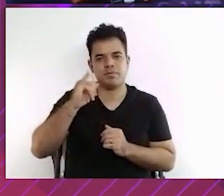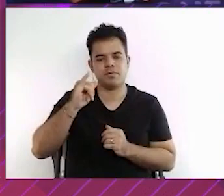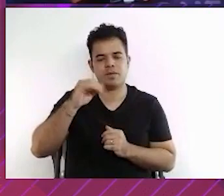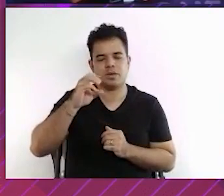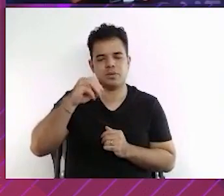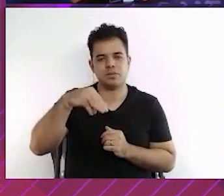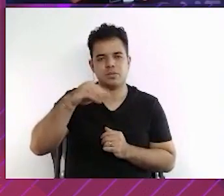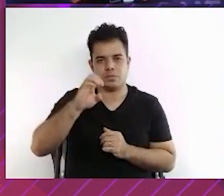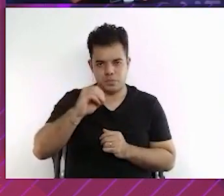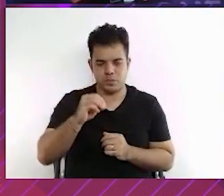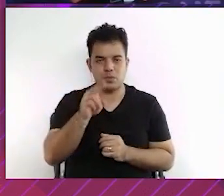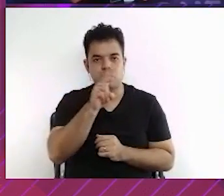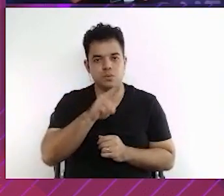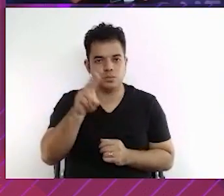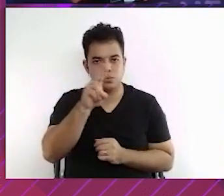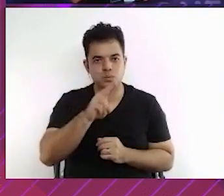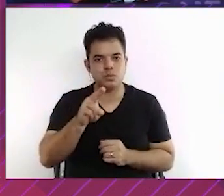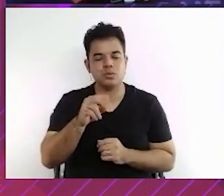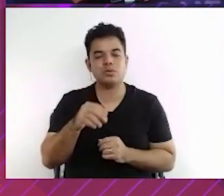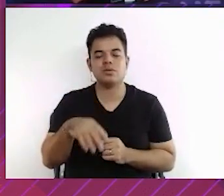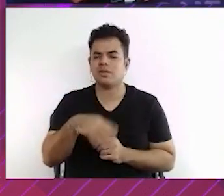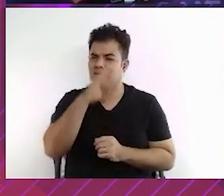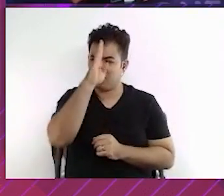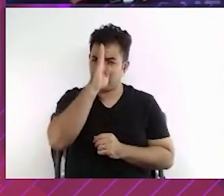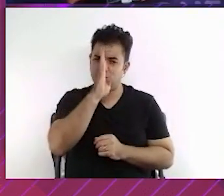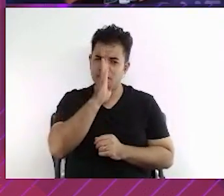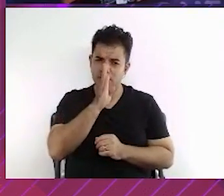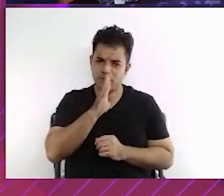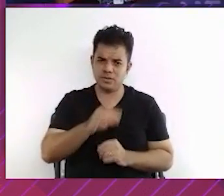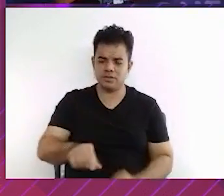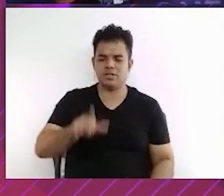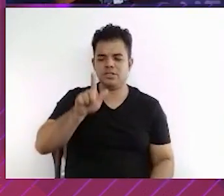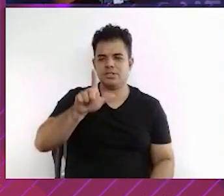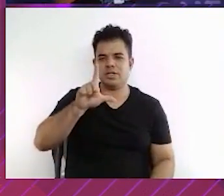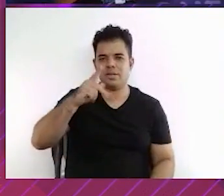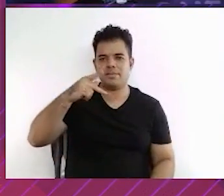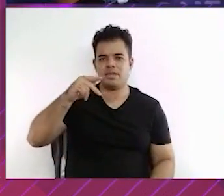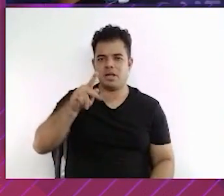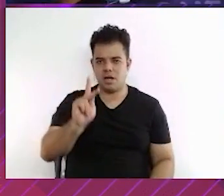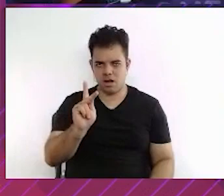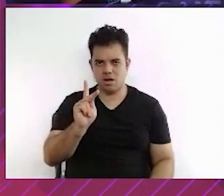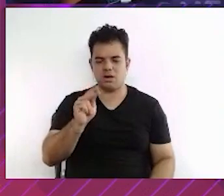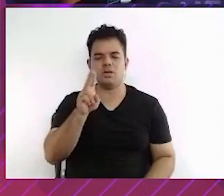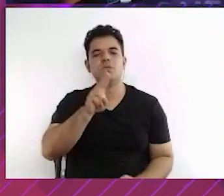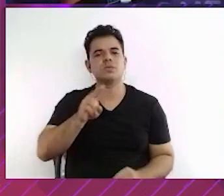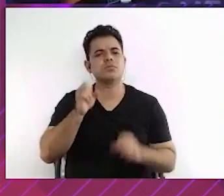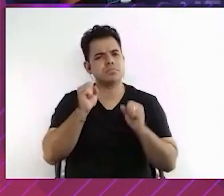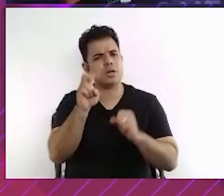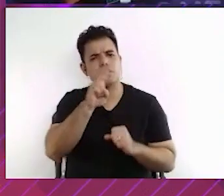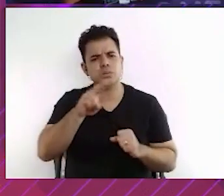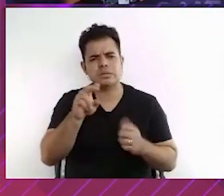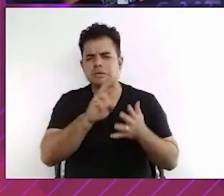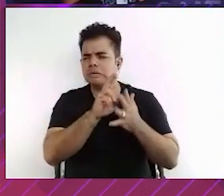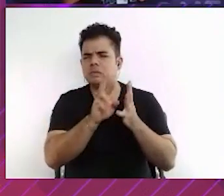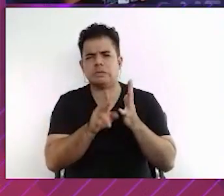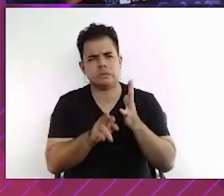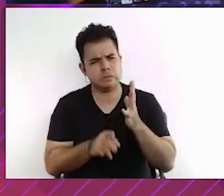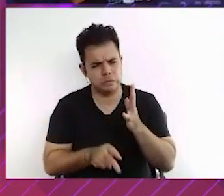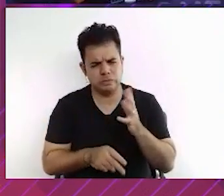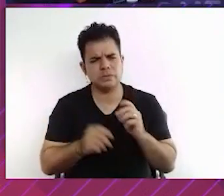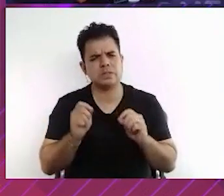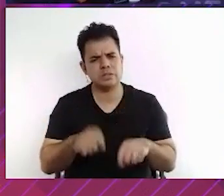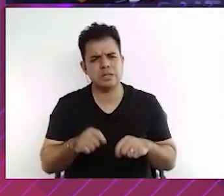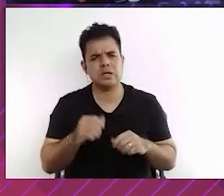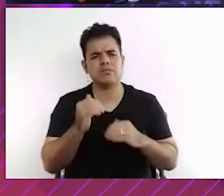está usando um solver gratuito, o GLPK. Mas você pode usar muitos outros otimizadores,